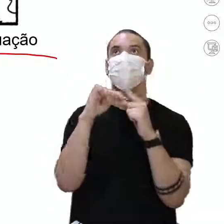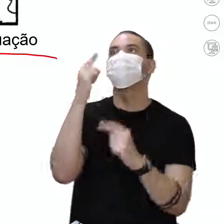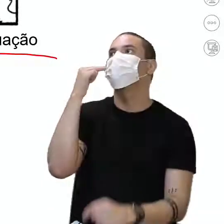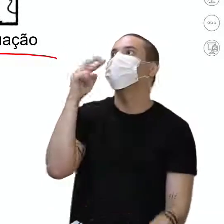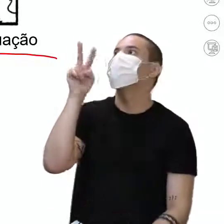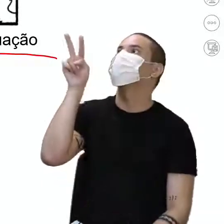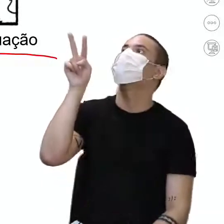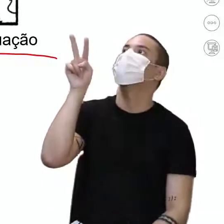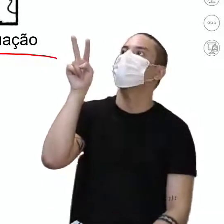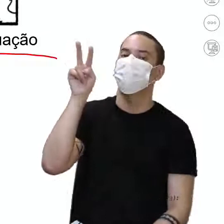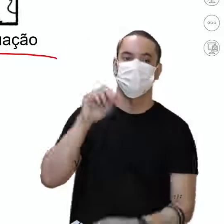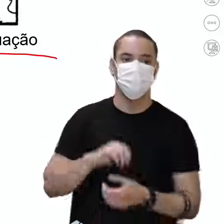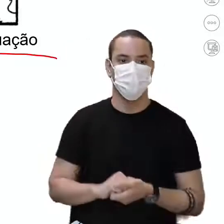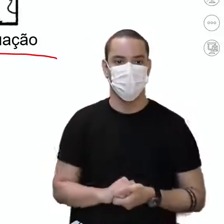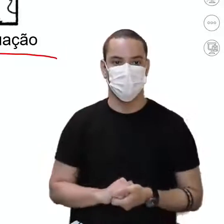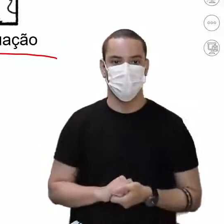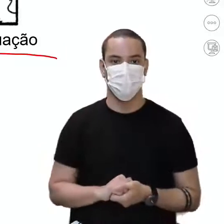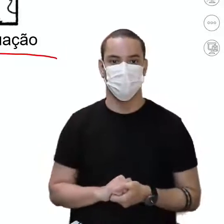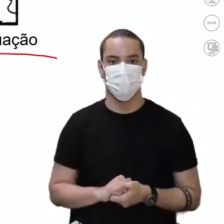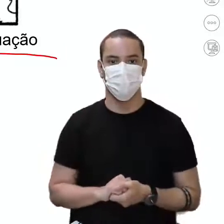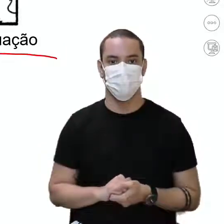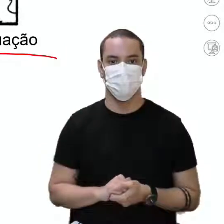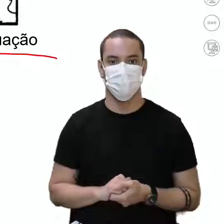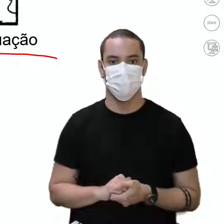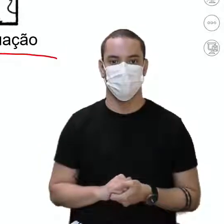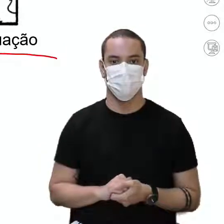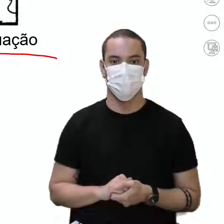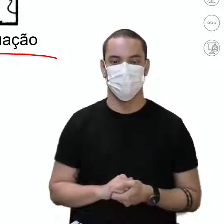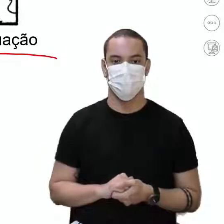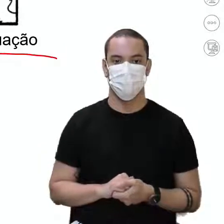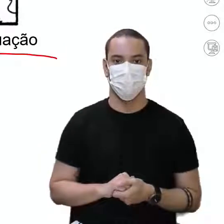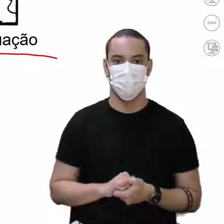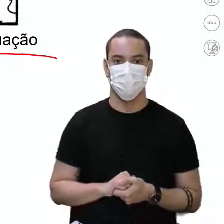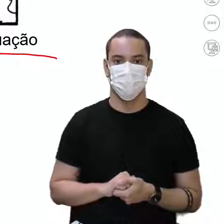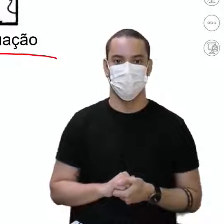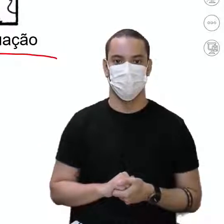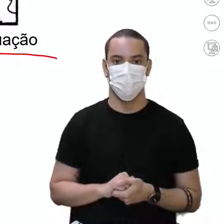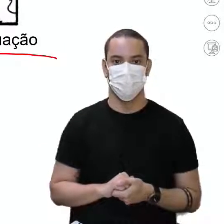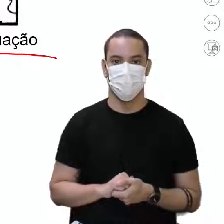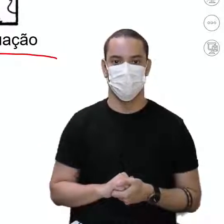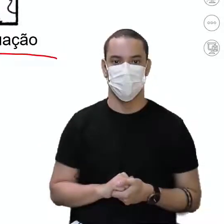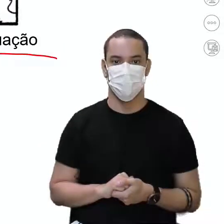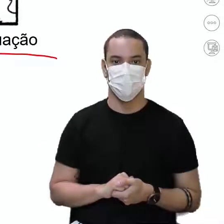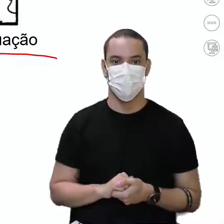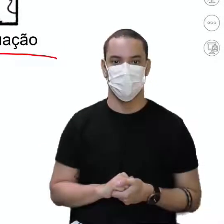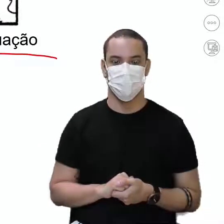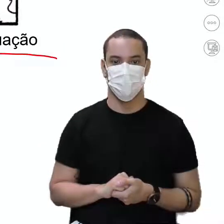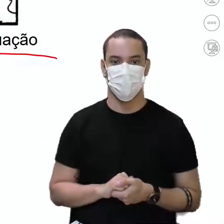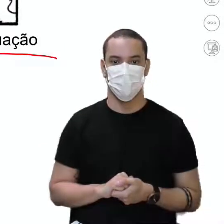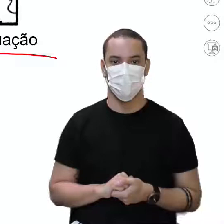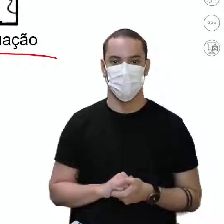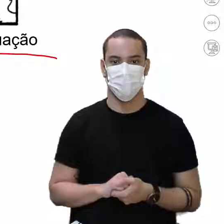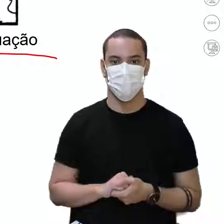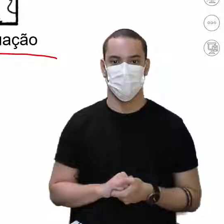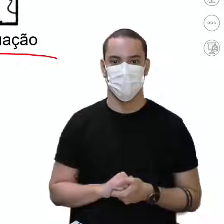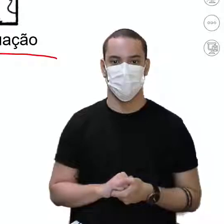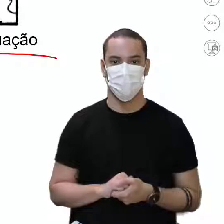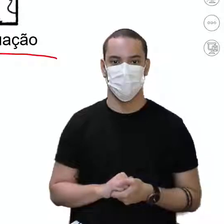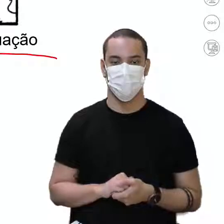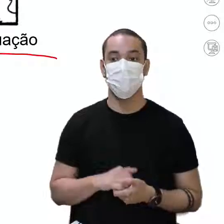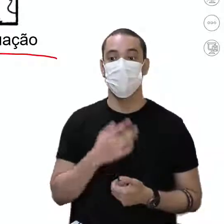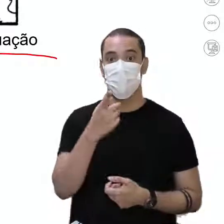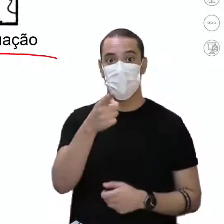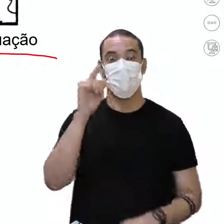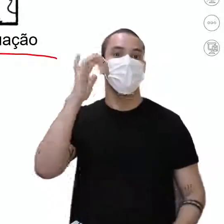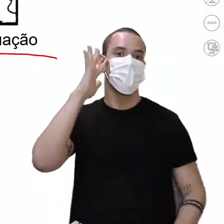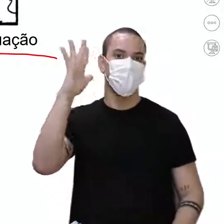aqui nós vimos, enfim. Those are my backup if it gets cloud tonight. Aí